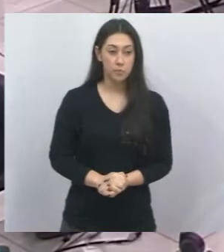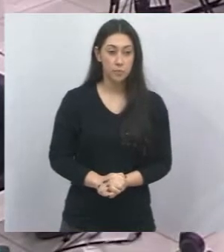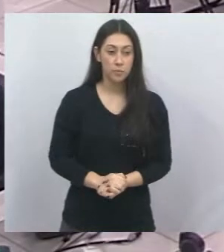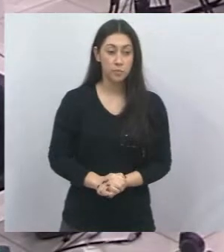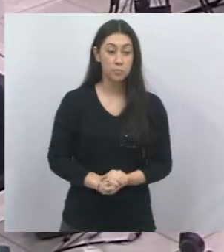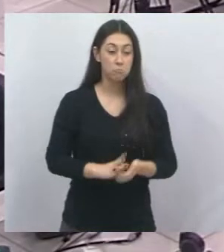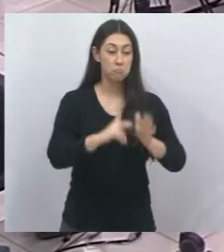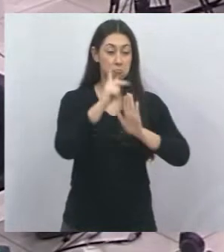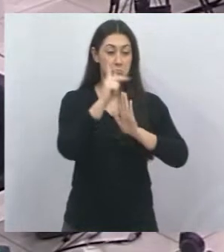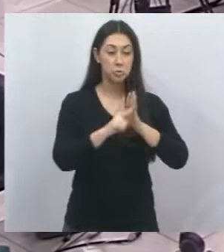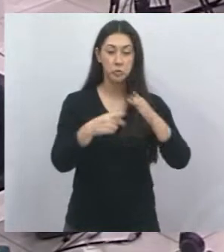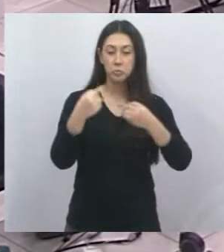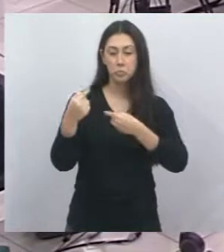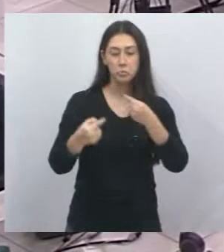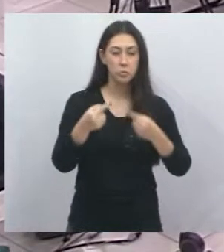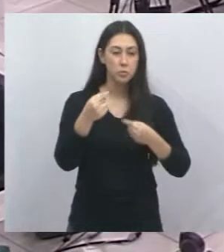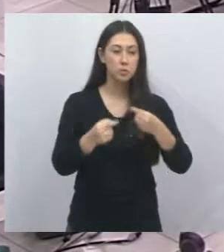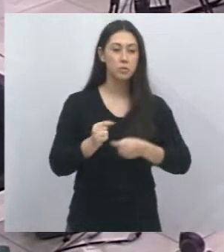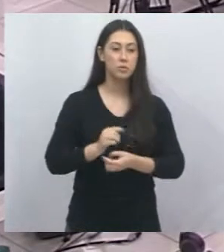O projeto está em discussão.